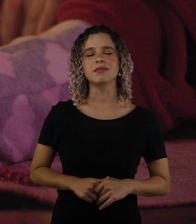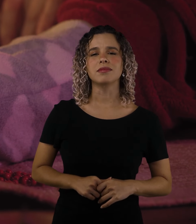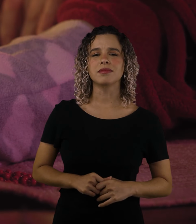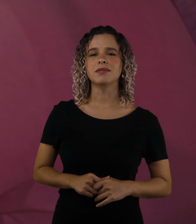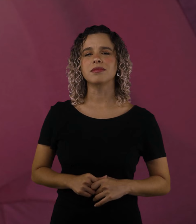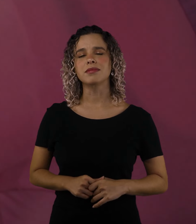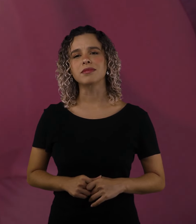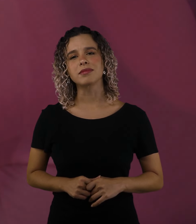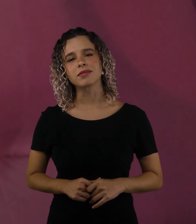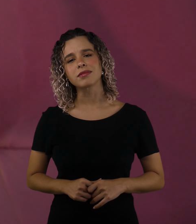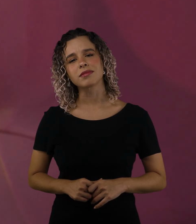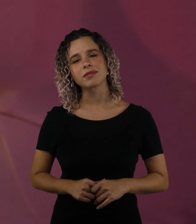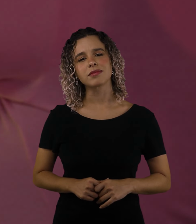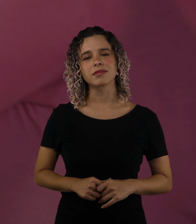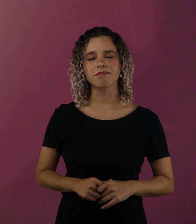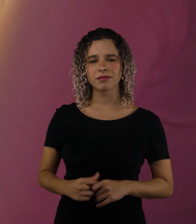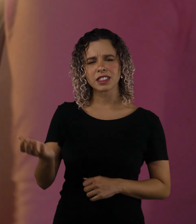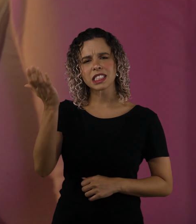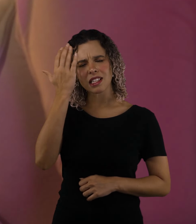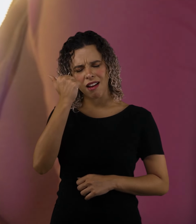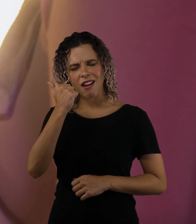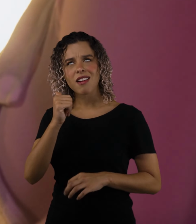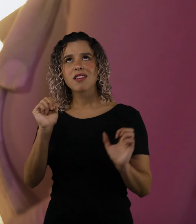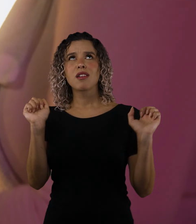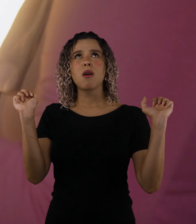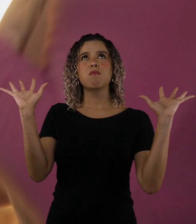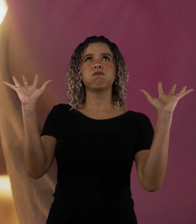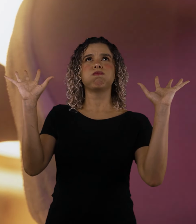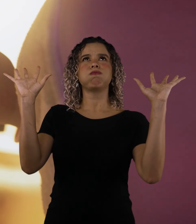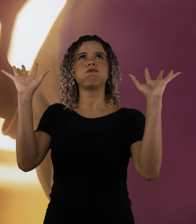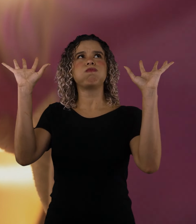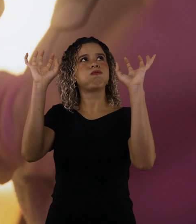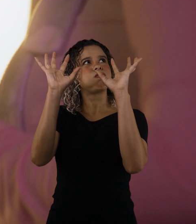ela pra cima. I know dark clouds